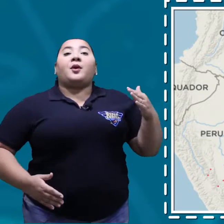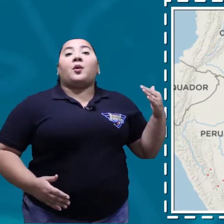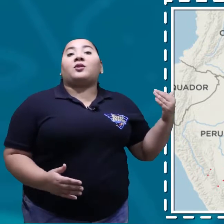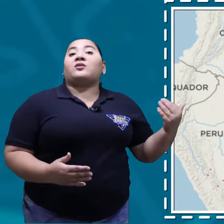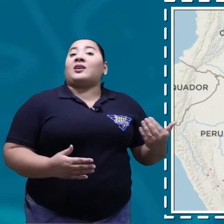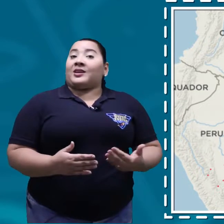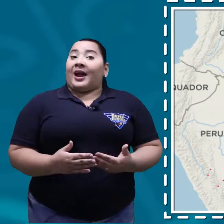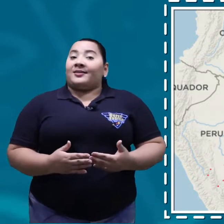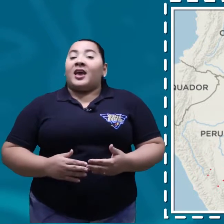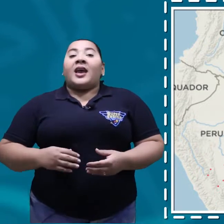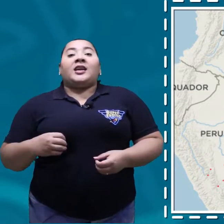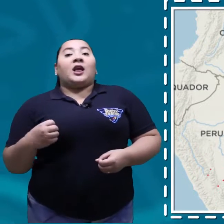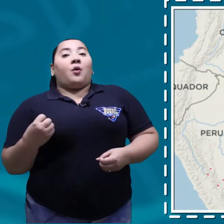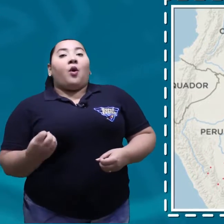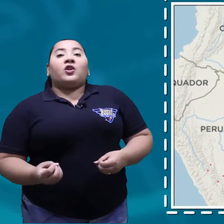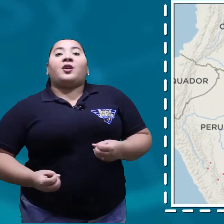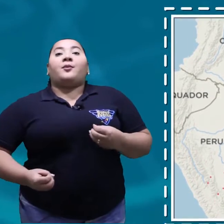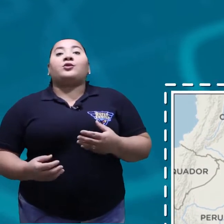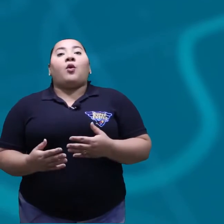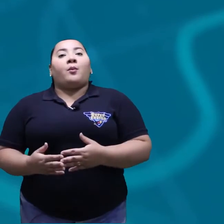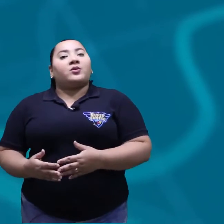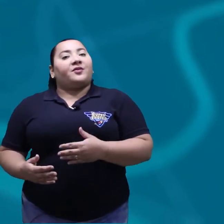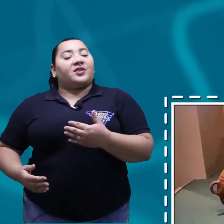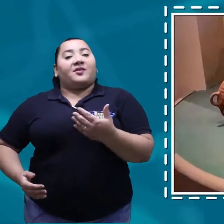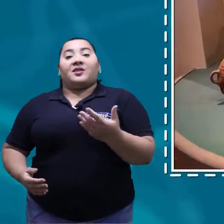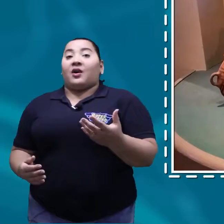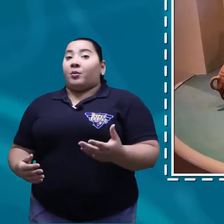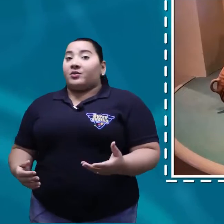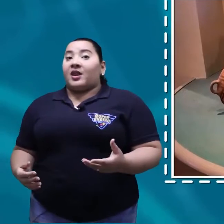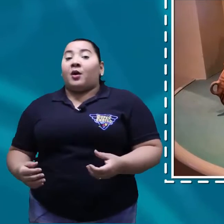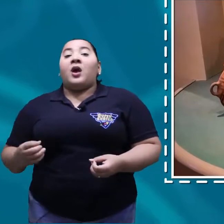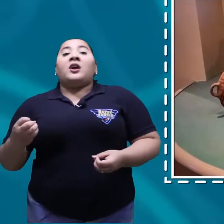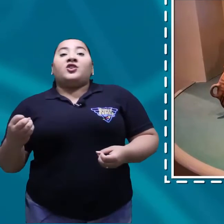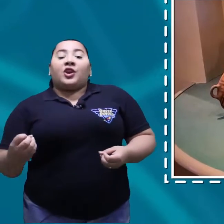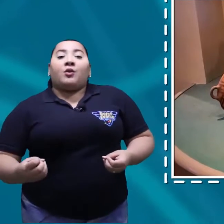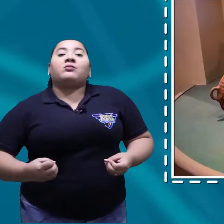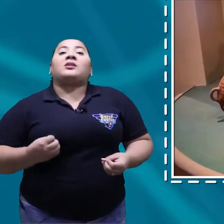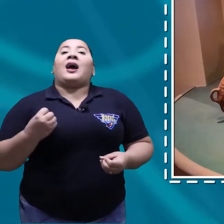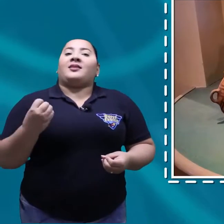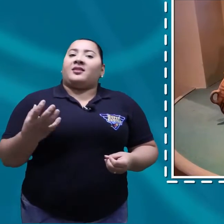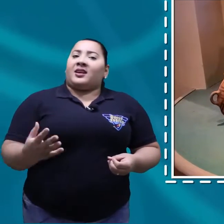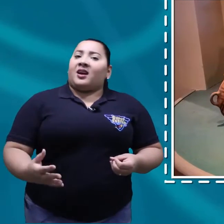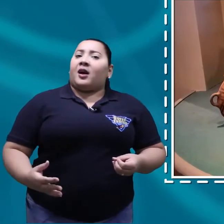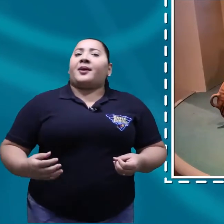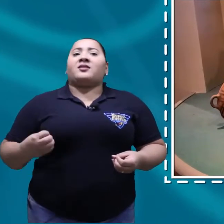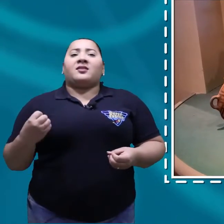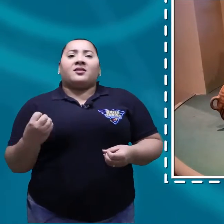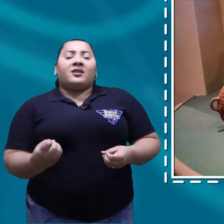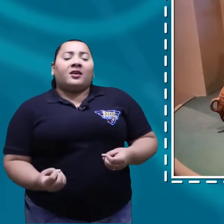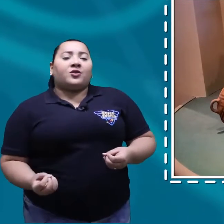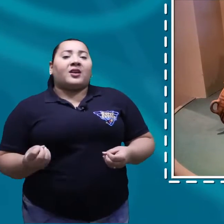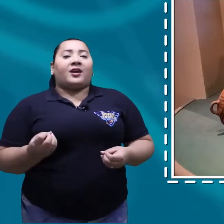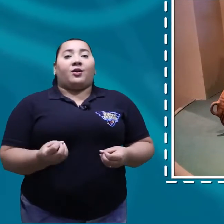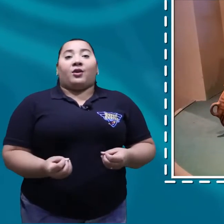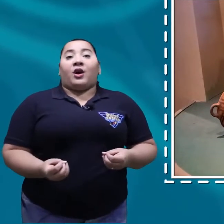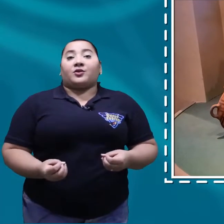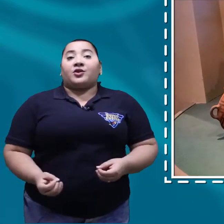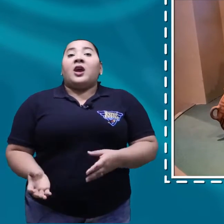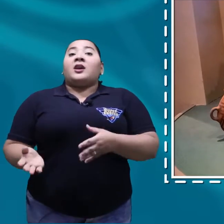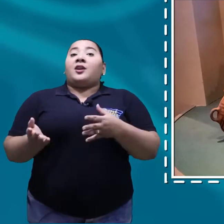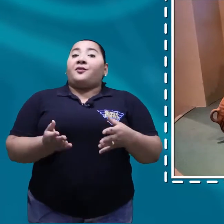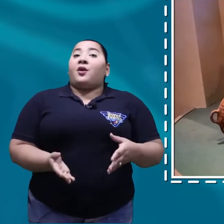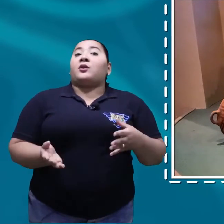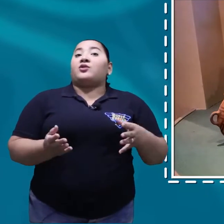e 20.000 anos atrás Então hoje é muito comum se você visitar um museu de encontrar as cerâmicas de sítios ar